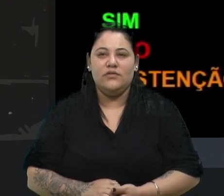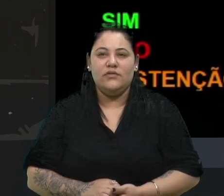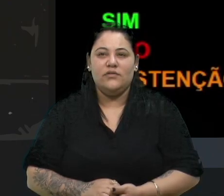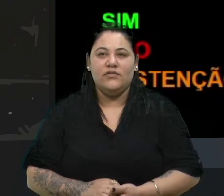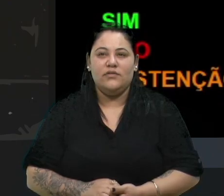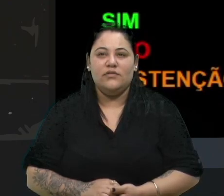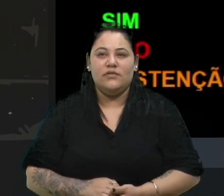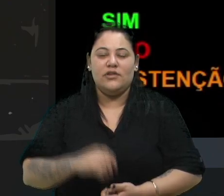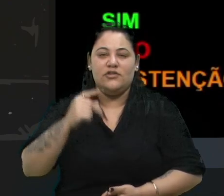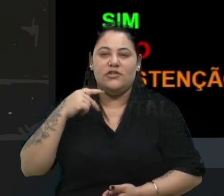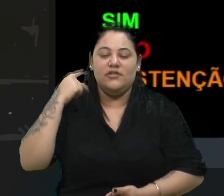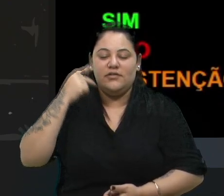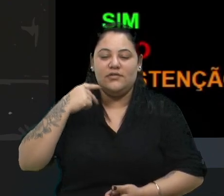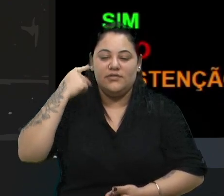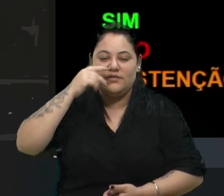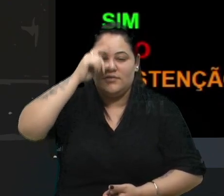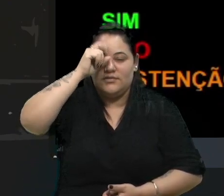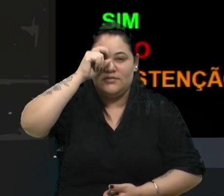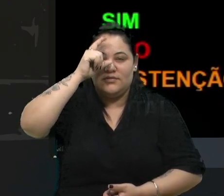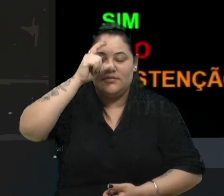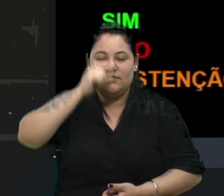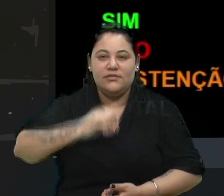Vereador Scalco, como vota?